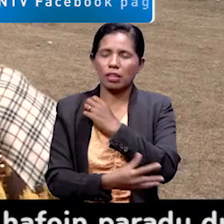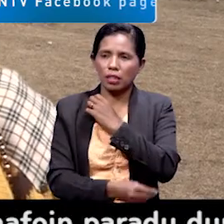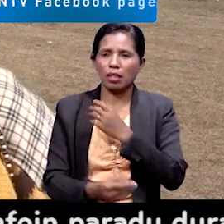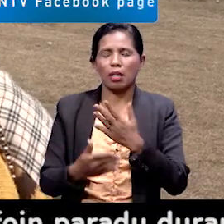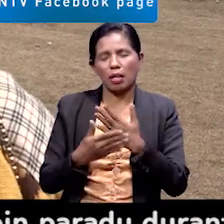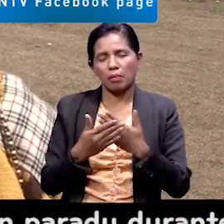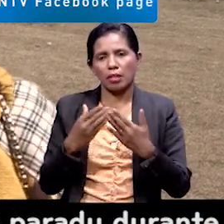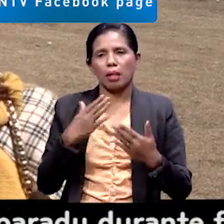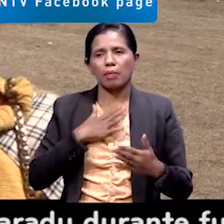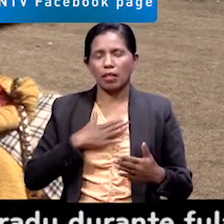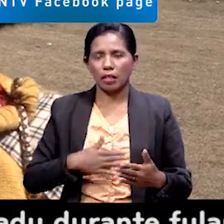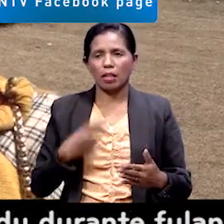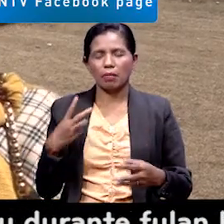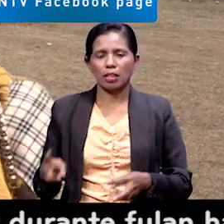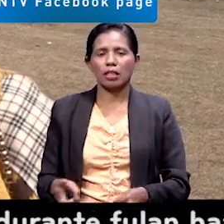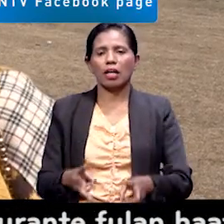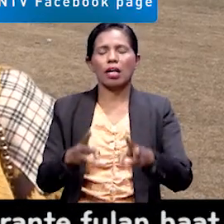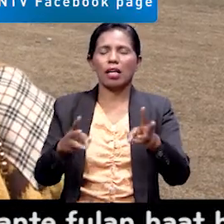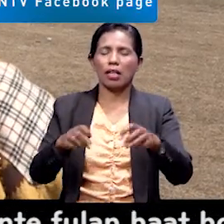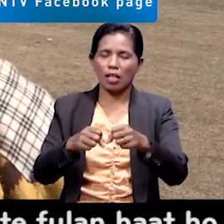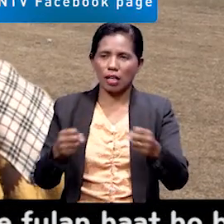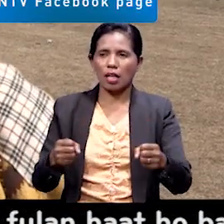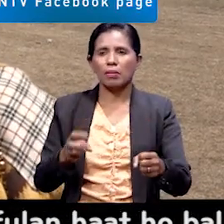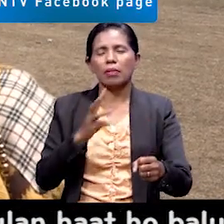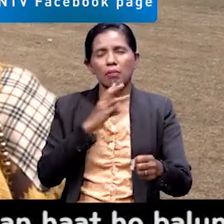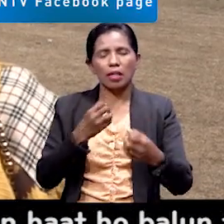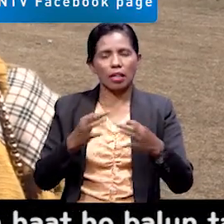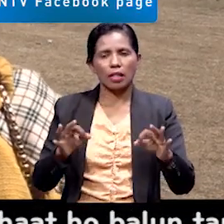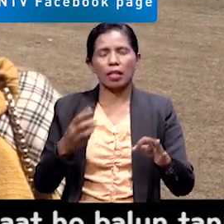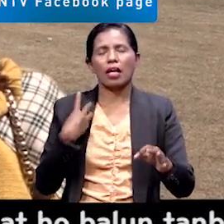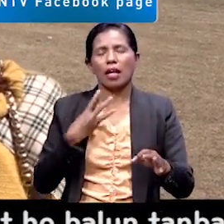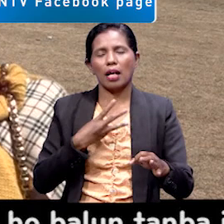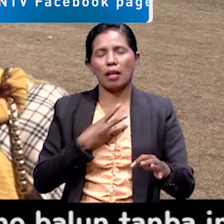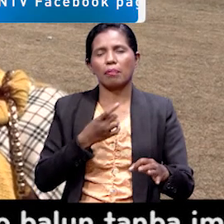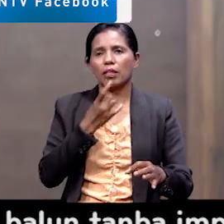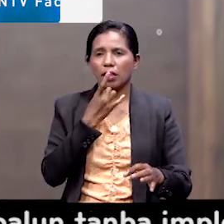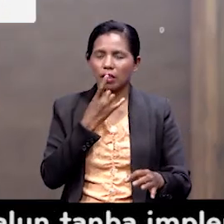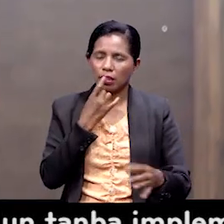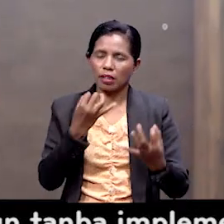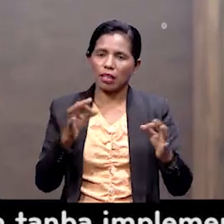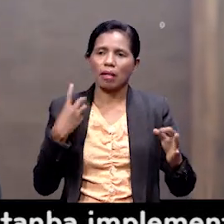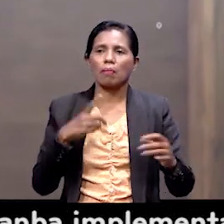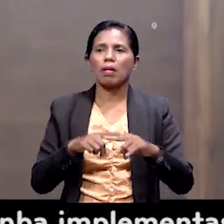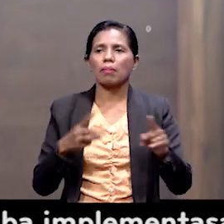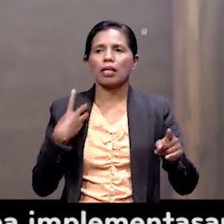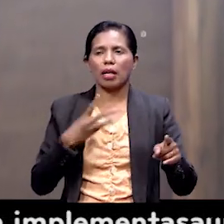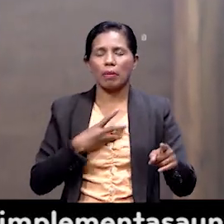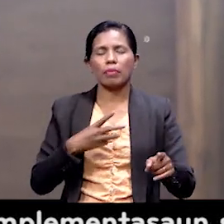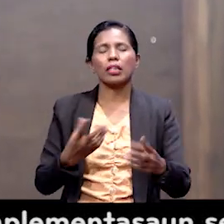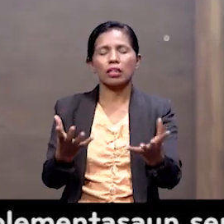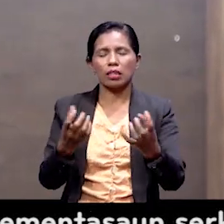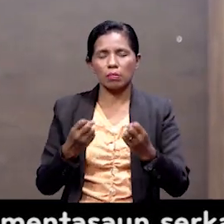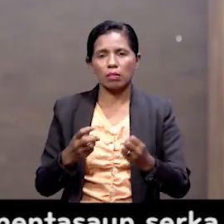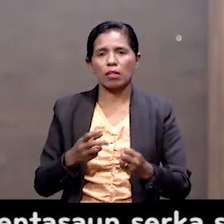ami ne kundisa makan sane maske ami bela iha ahila iha maybe ami sim ho contenti visita abiru ya fati fati